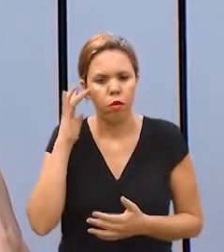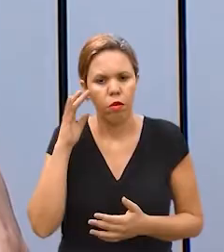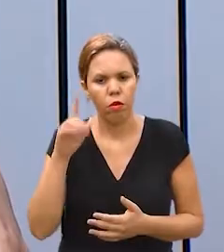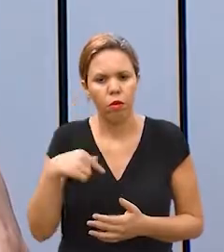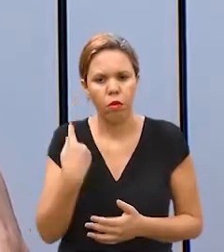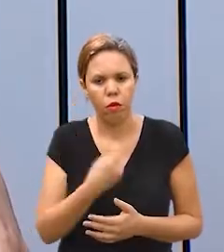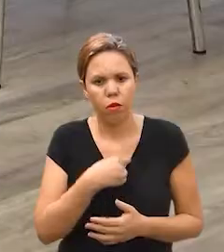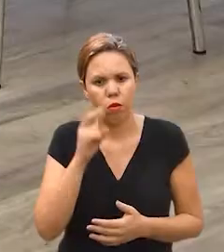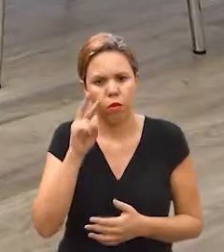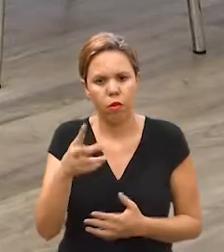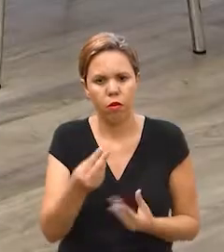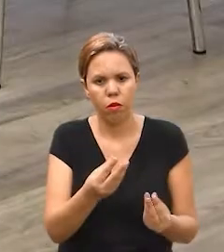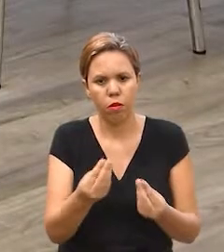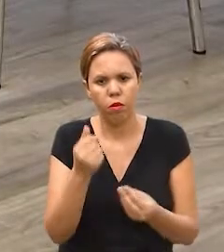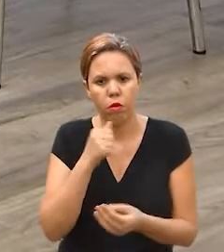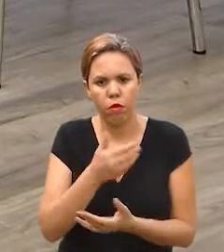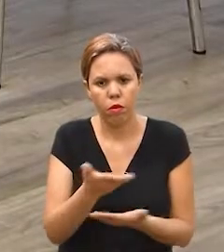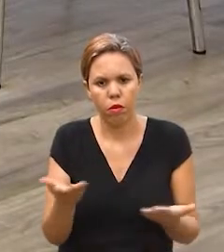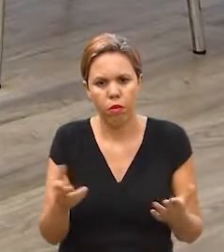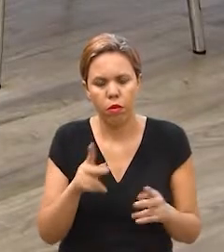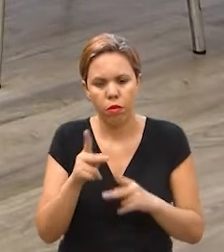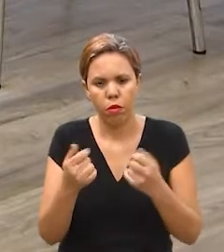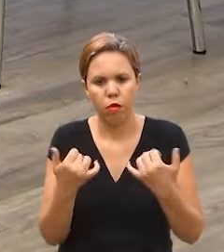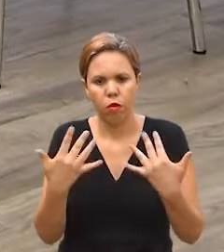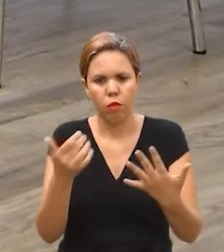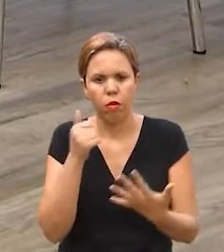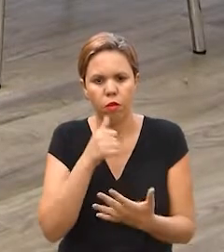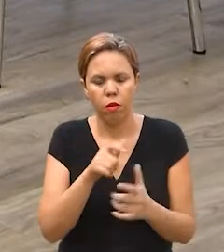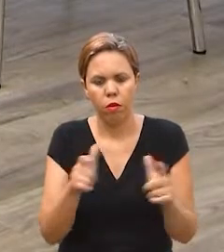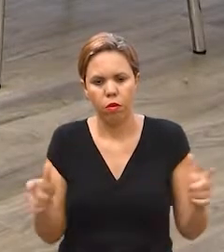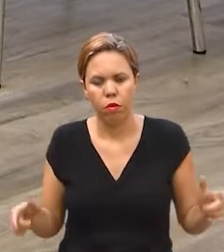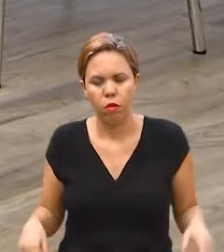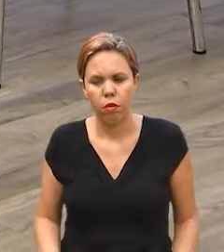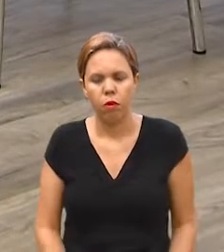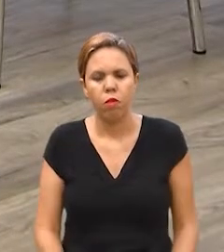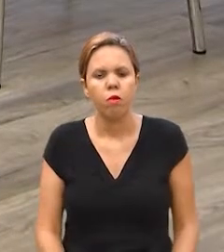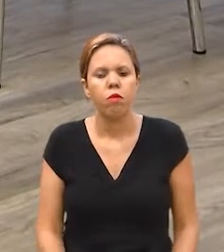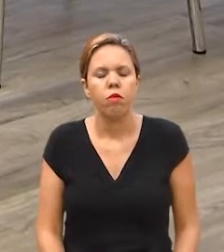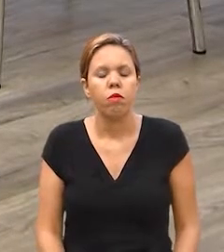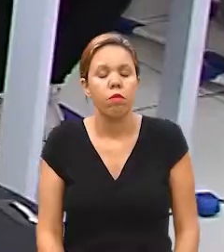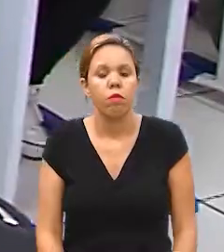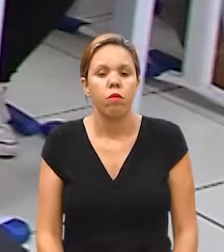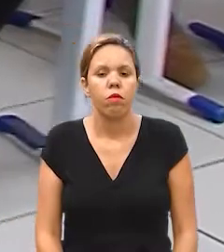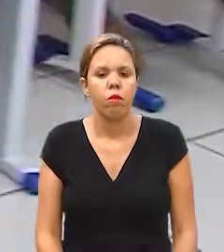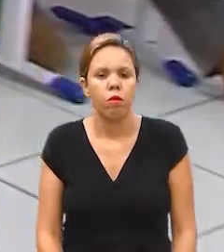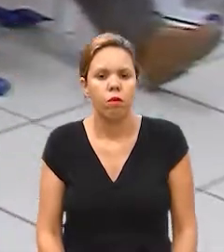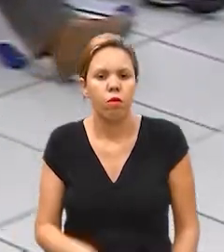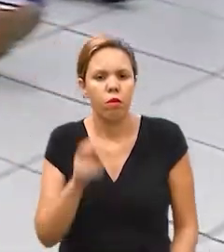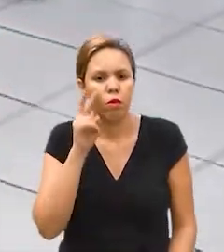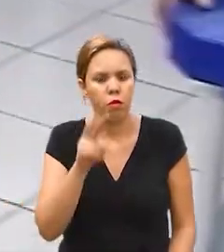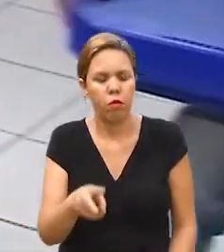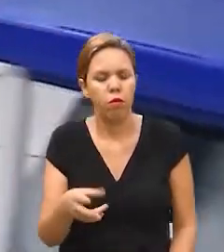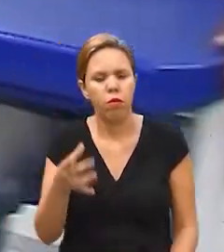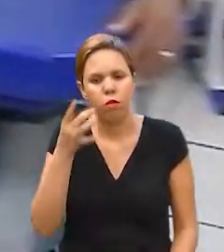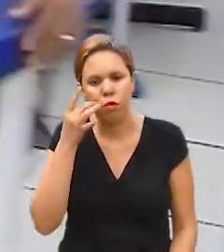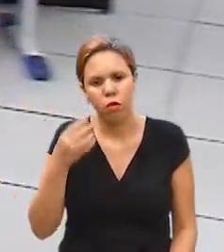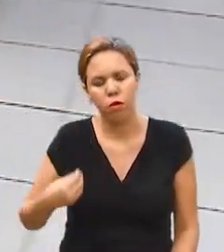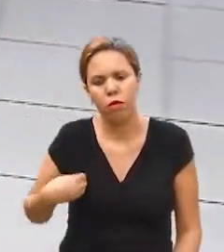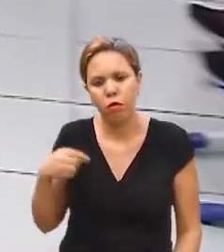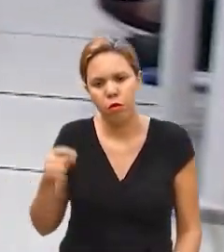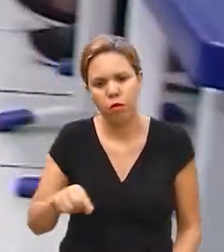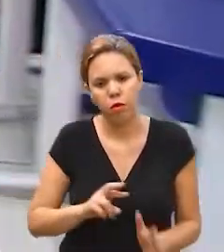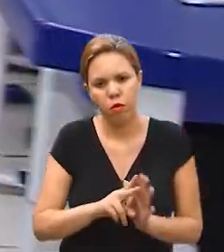que isso a gente vê muitas mulheres, né? A gente tem um público muito feminino. A gente viu pela presença aqui,